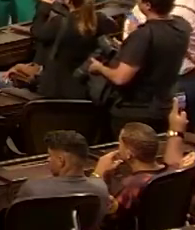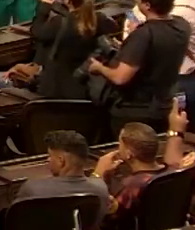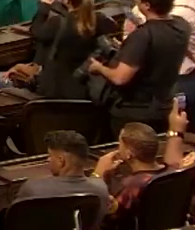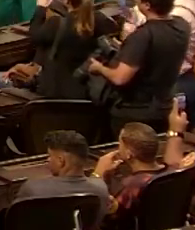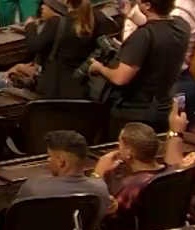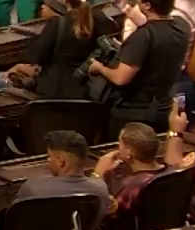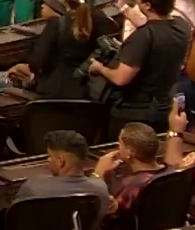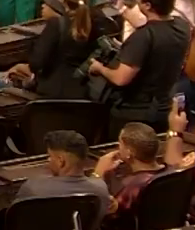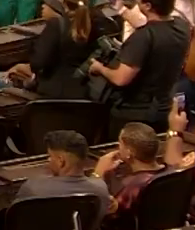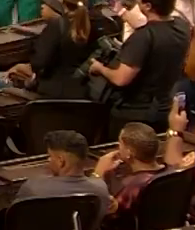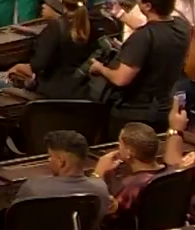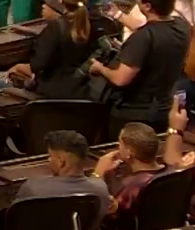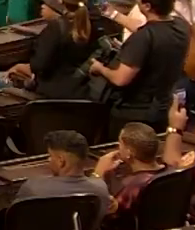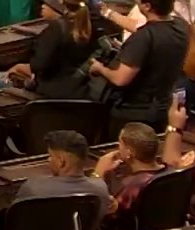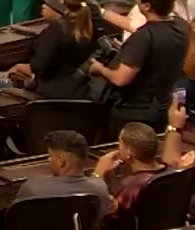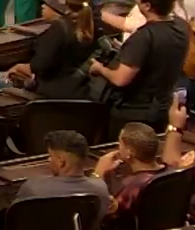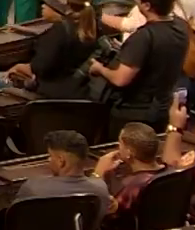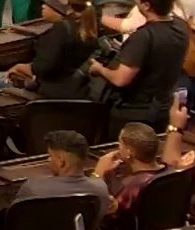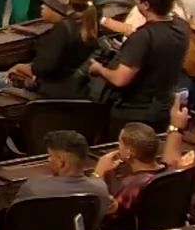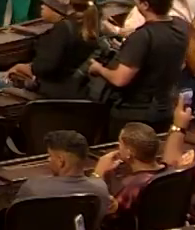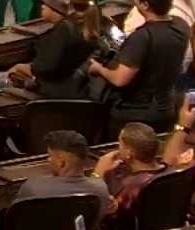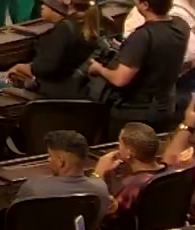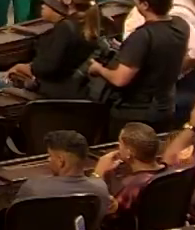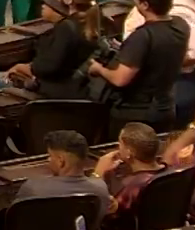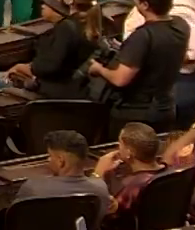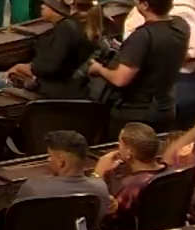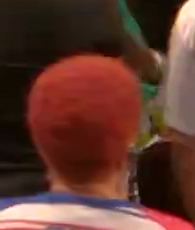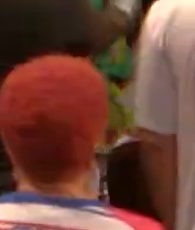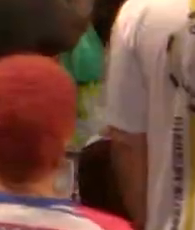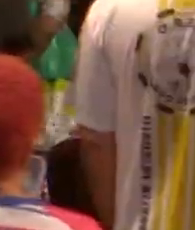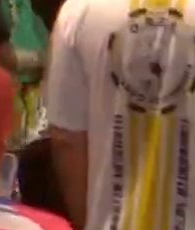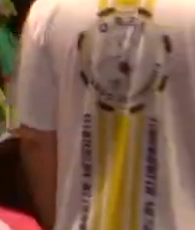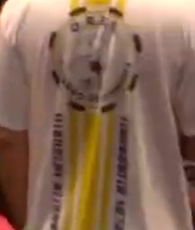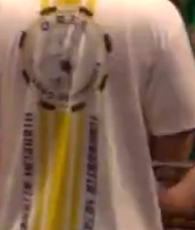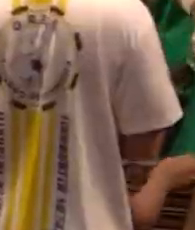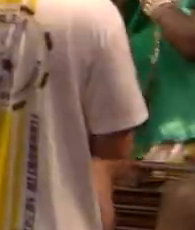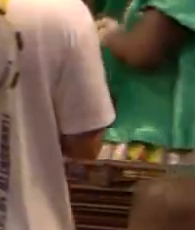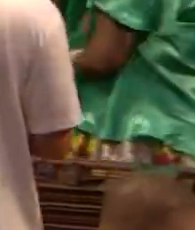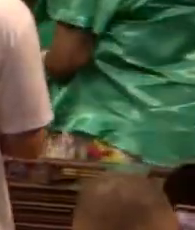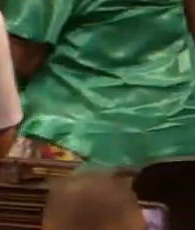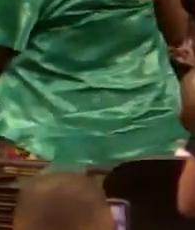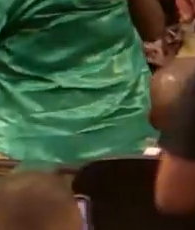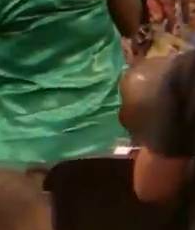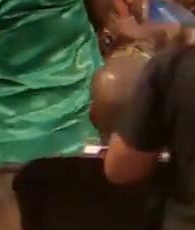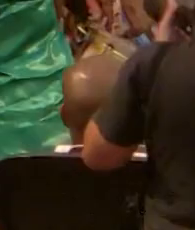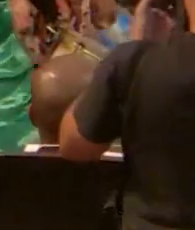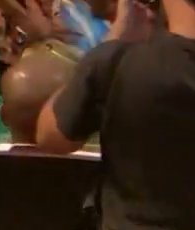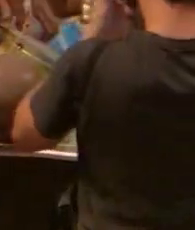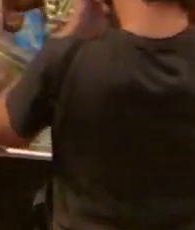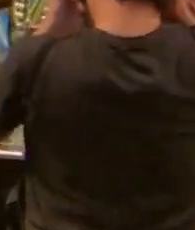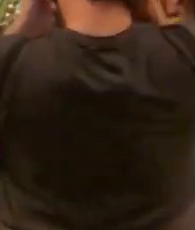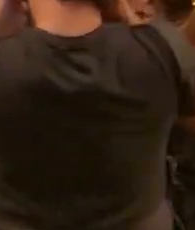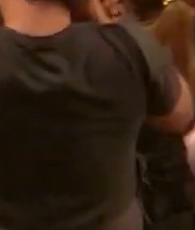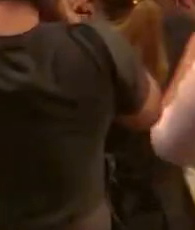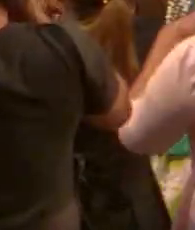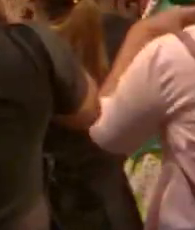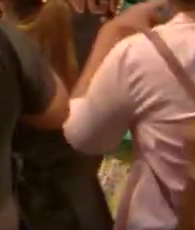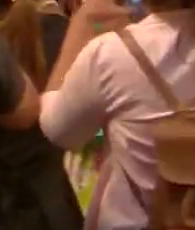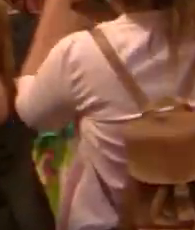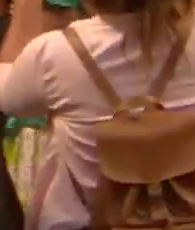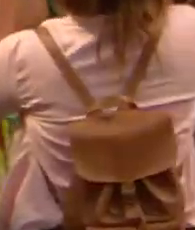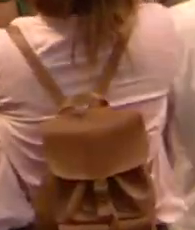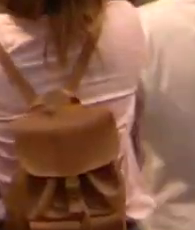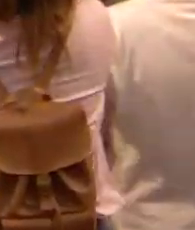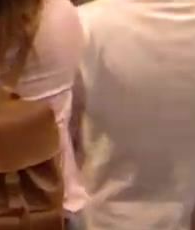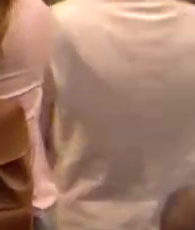não enxerga a cicatriz. Toma os olhos de Oxalá, pede branco no Egé. Aceitei Madureira.